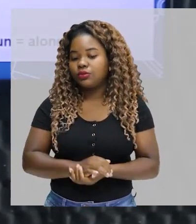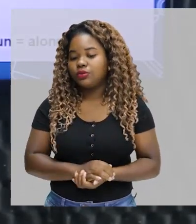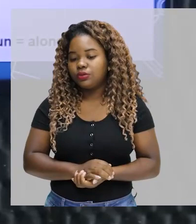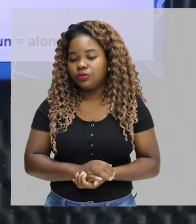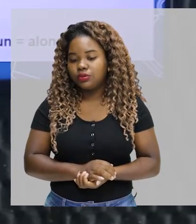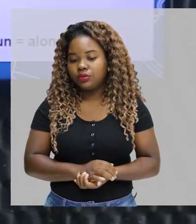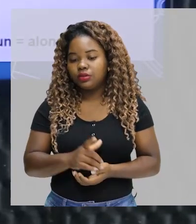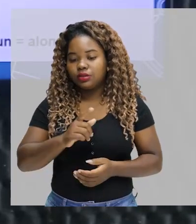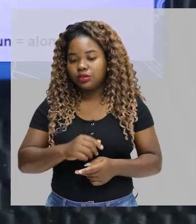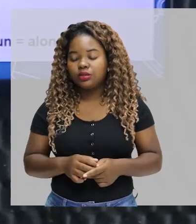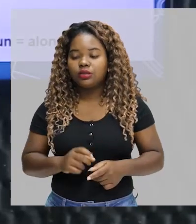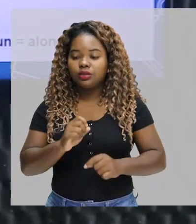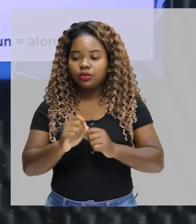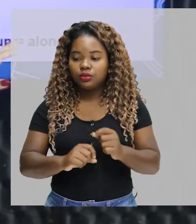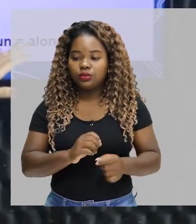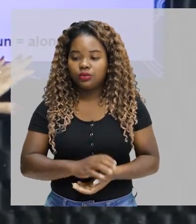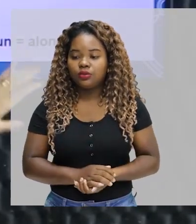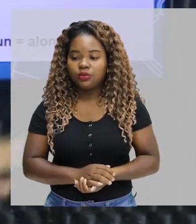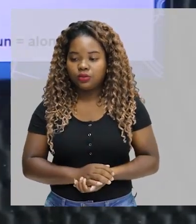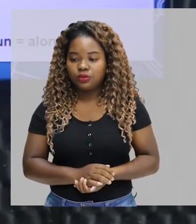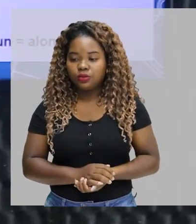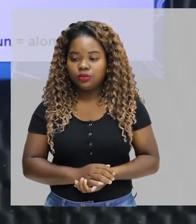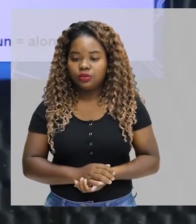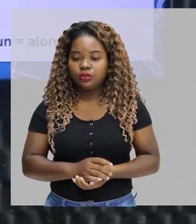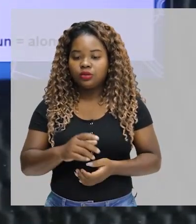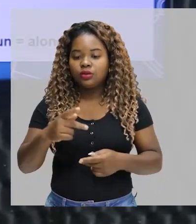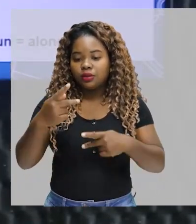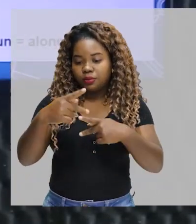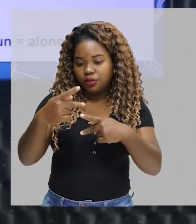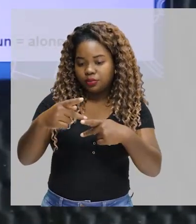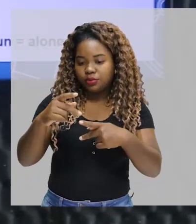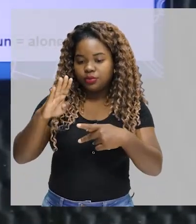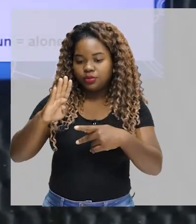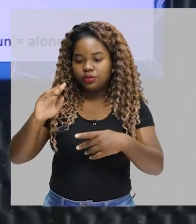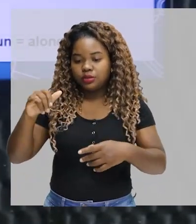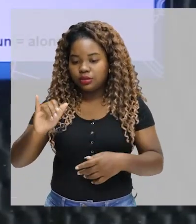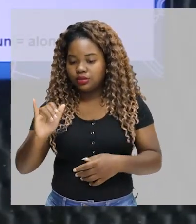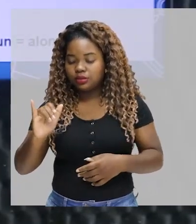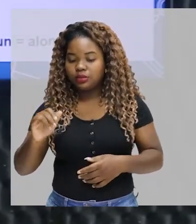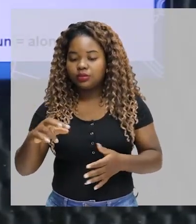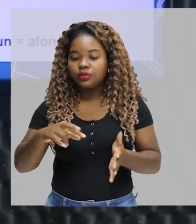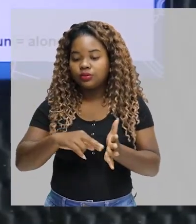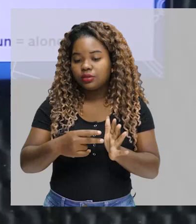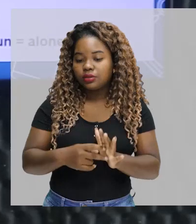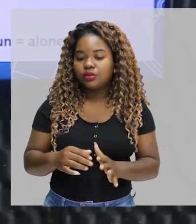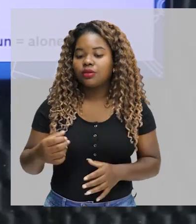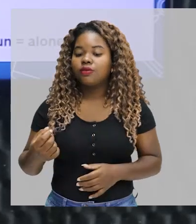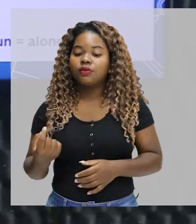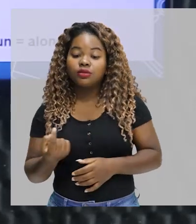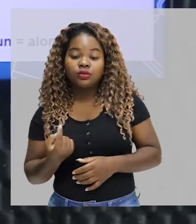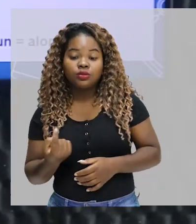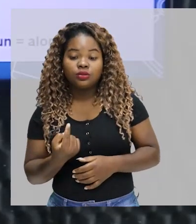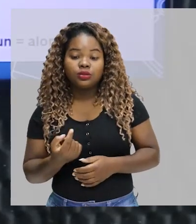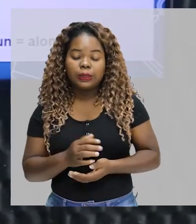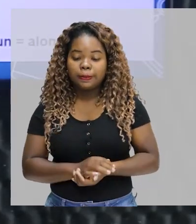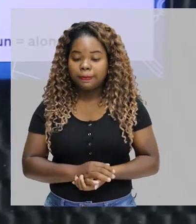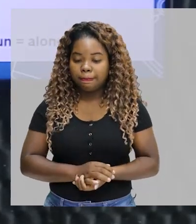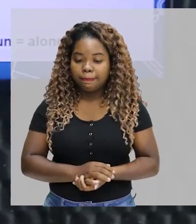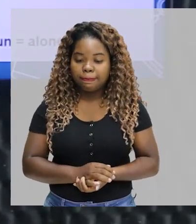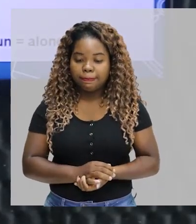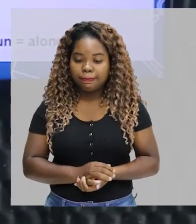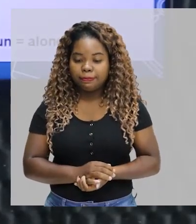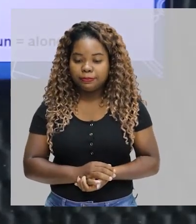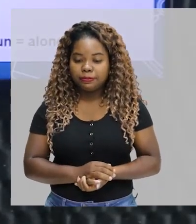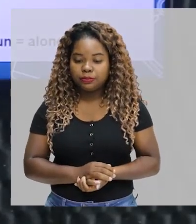com a preposição by, o significado é sozinho, por mim mesmo, comigo mesmo,